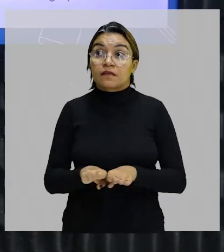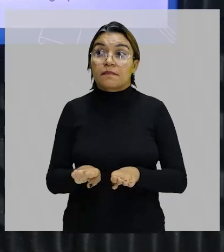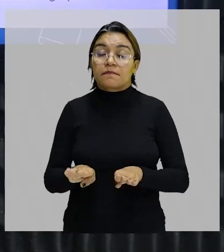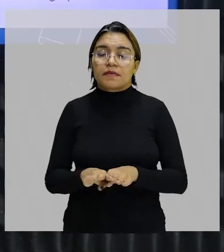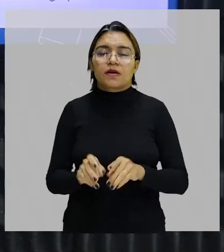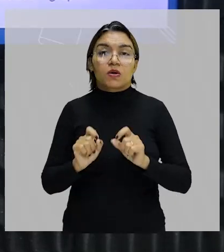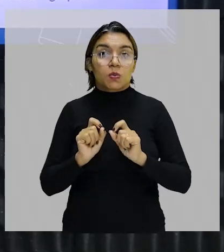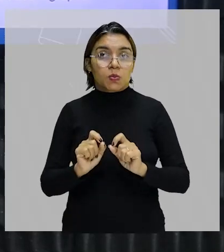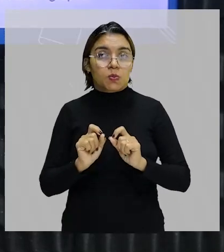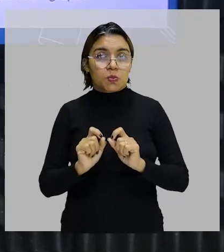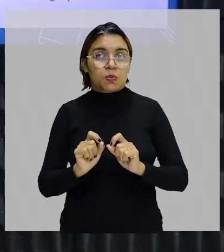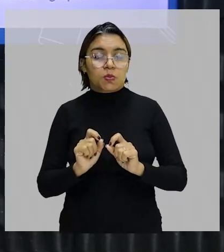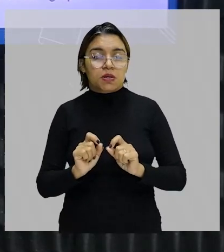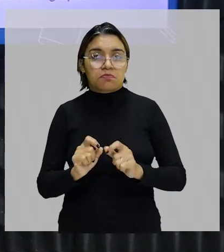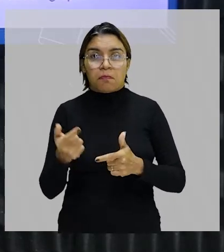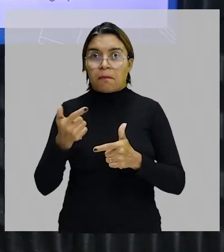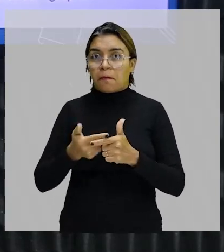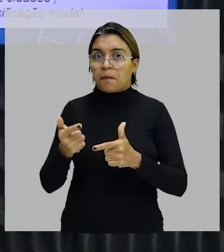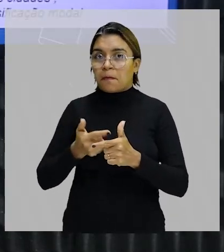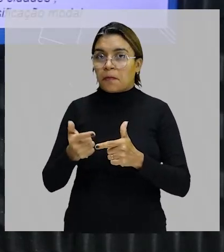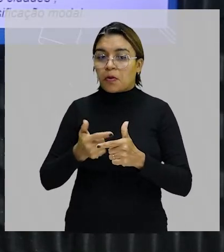um claro problema urbano,